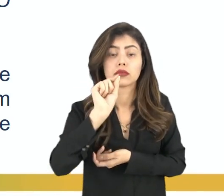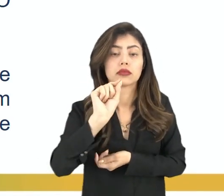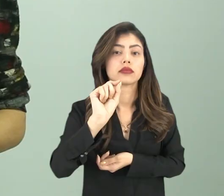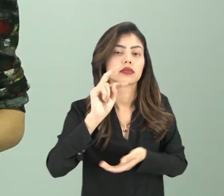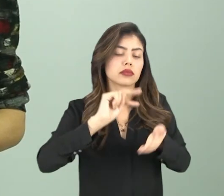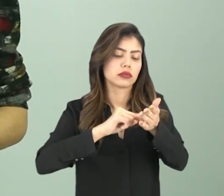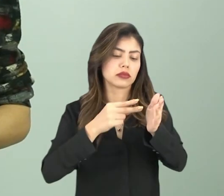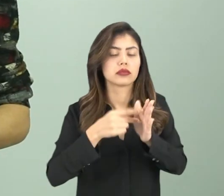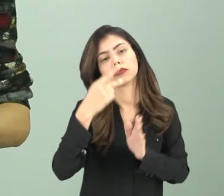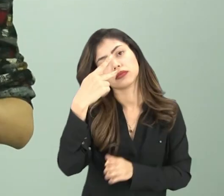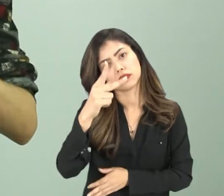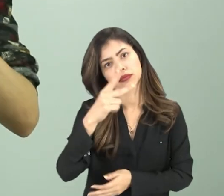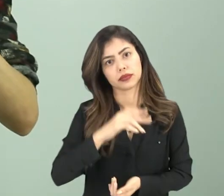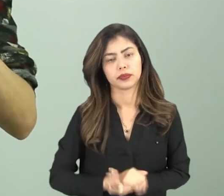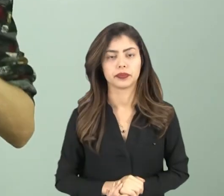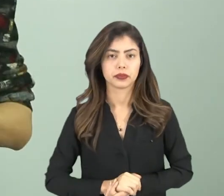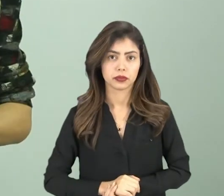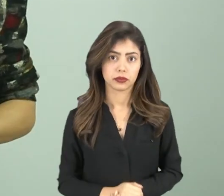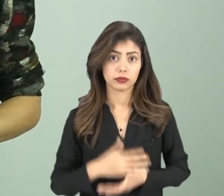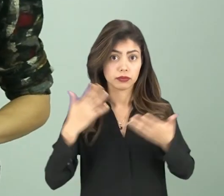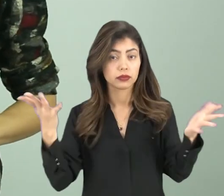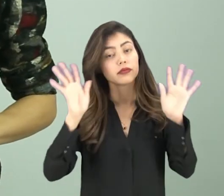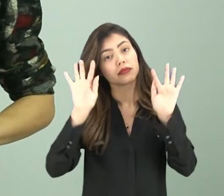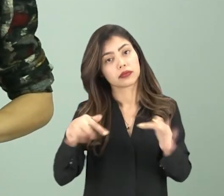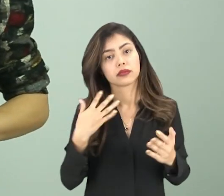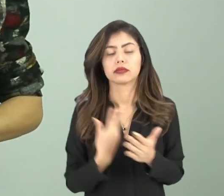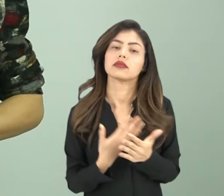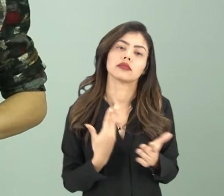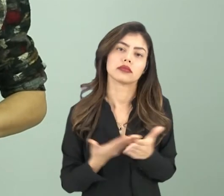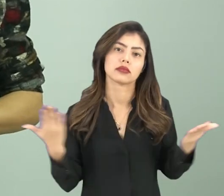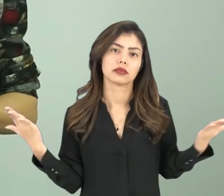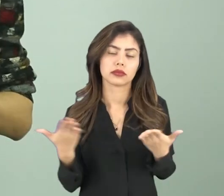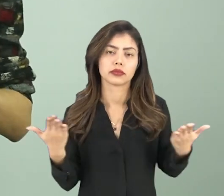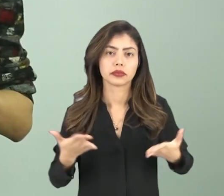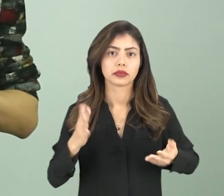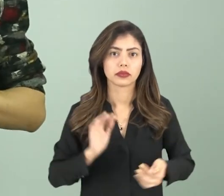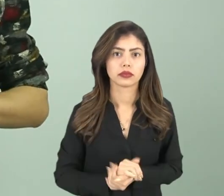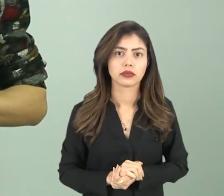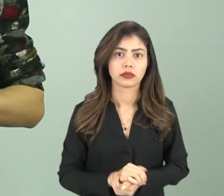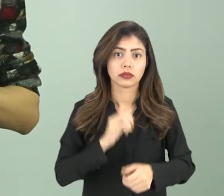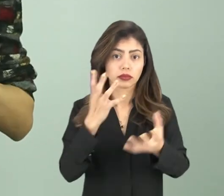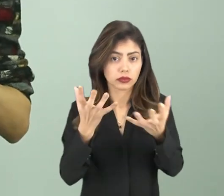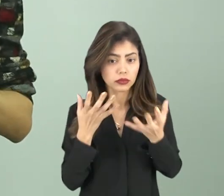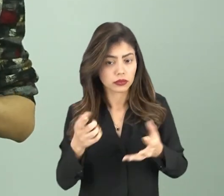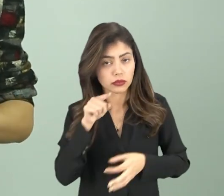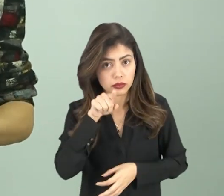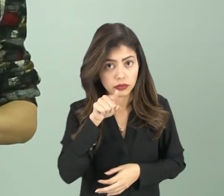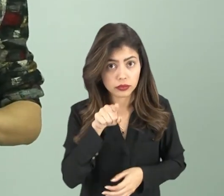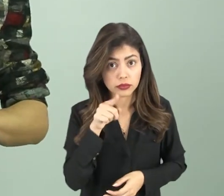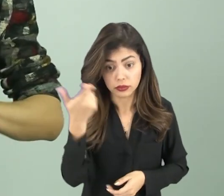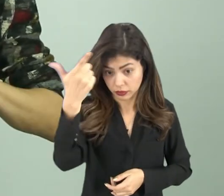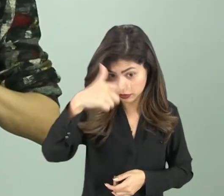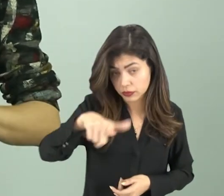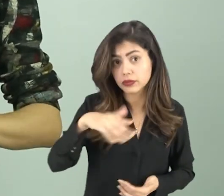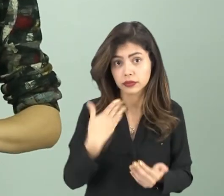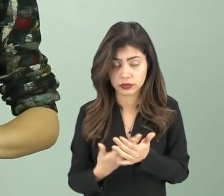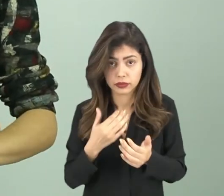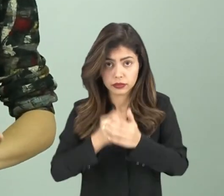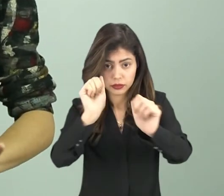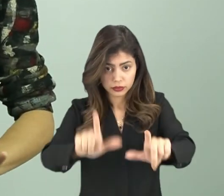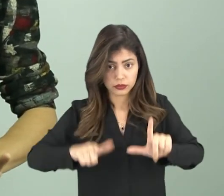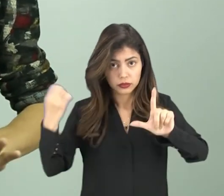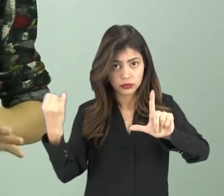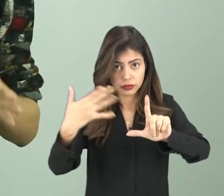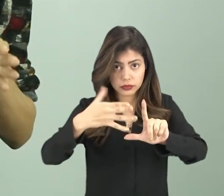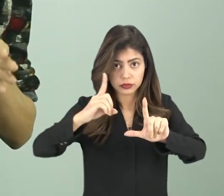para você. Bom, gente, é isso. Finalizamos a nossa aula de hoje. Eu quero que você, se quiser rever essa aula, acesse a